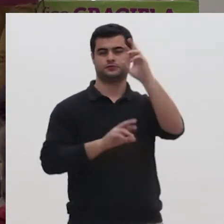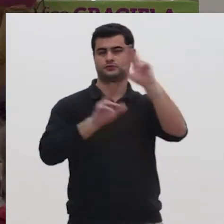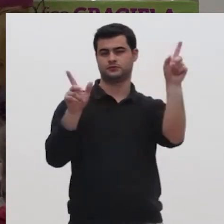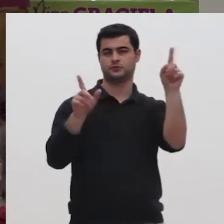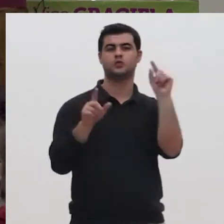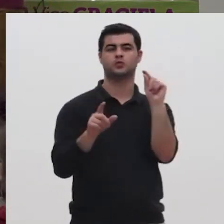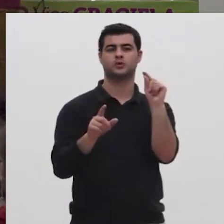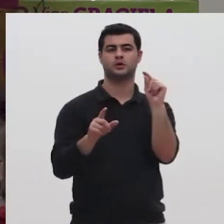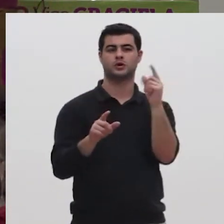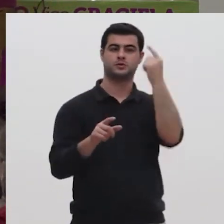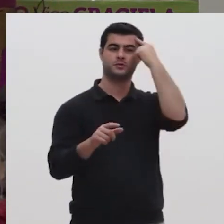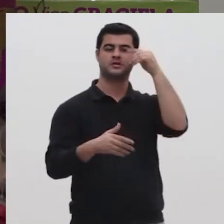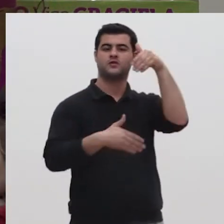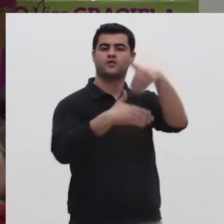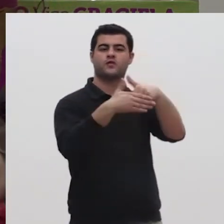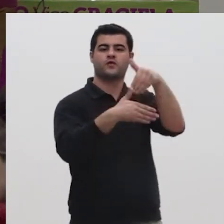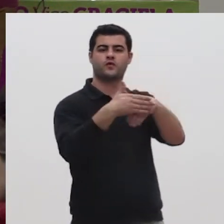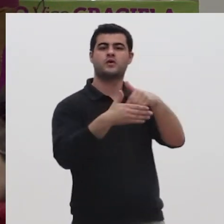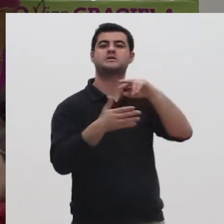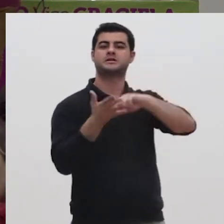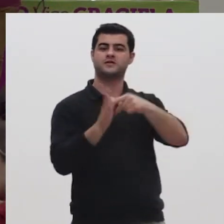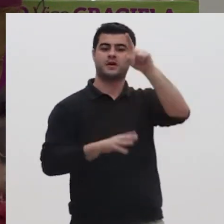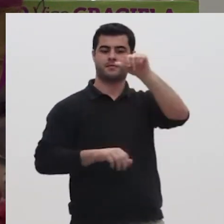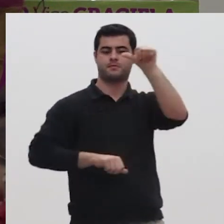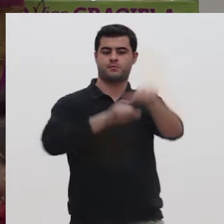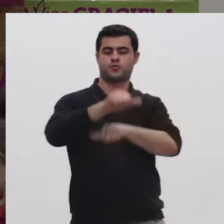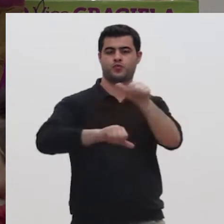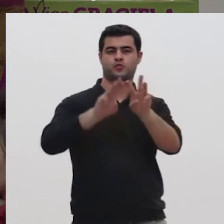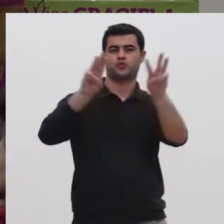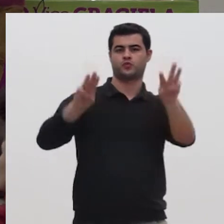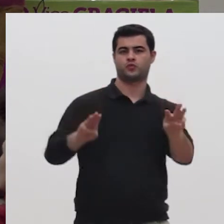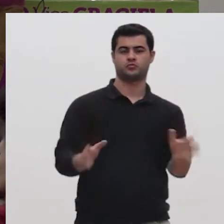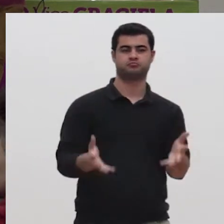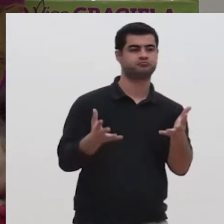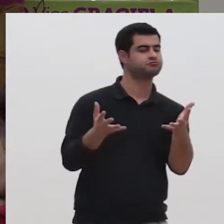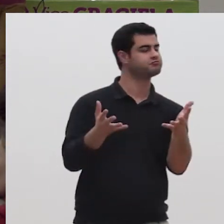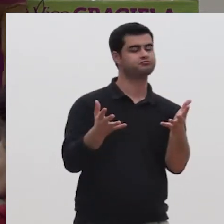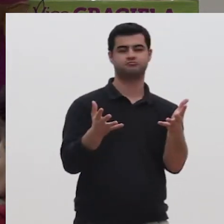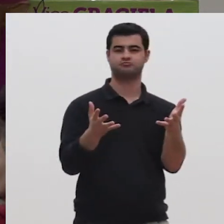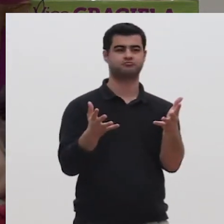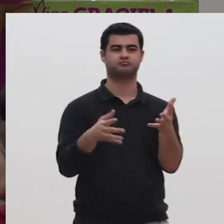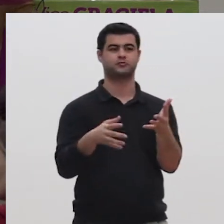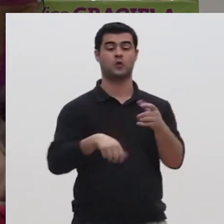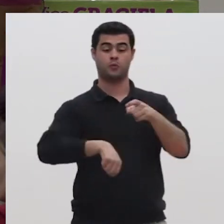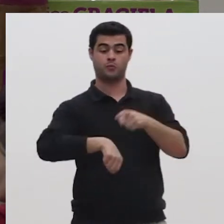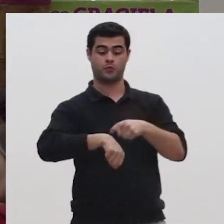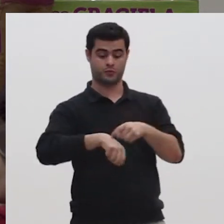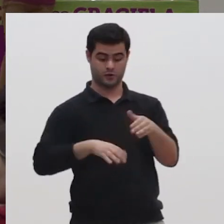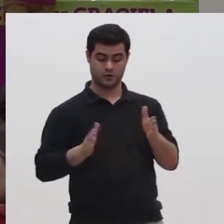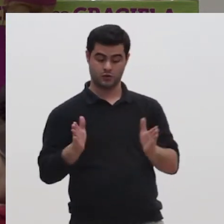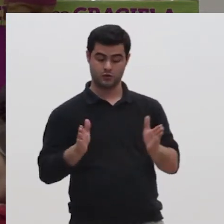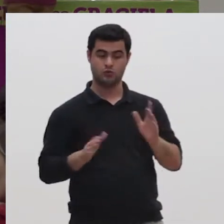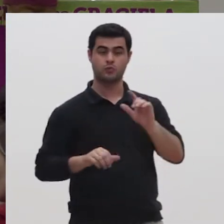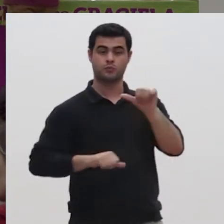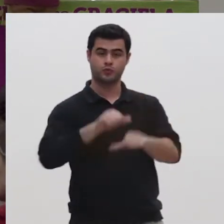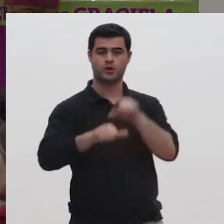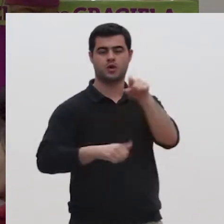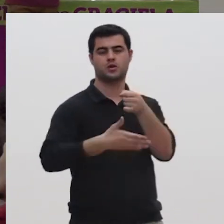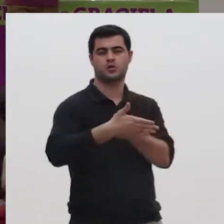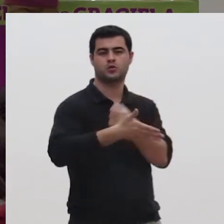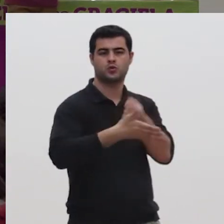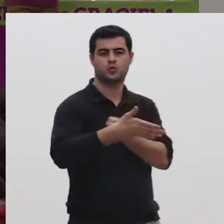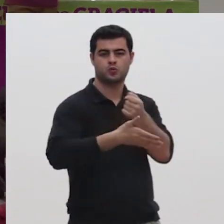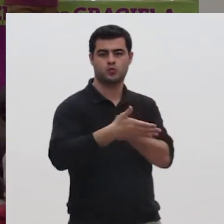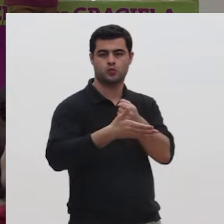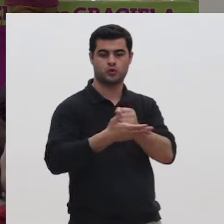de eleição de reitoria seja um momento de mudança da universidade. Nós acreditamos que o momento de mudança da universidade são nas lutas, são quando